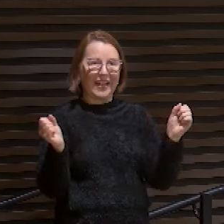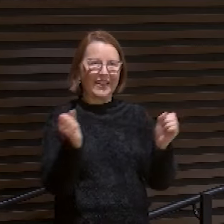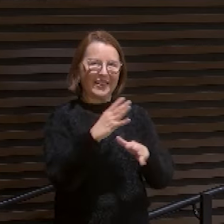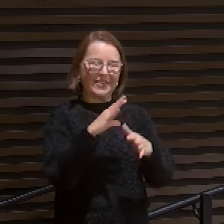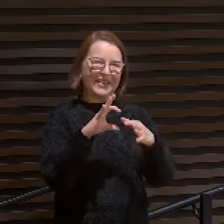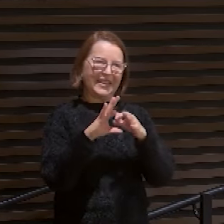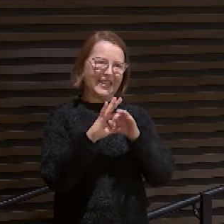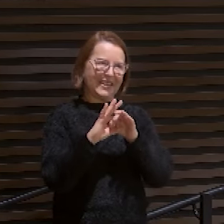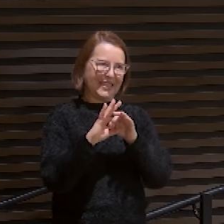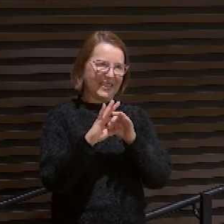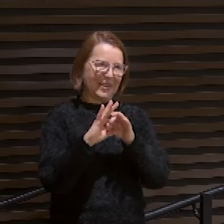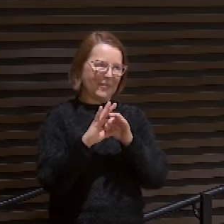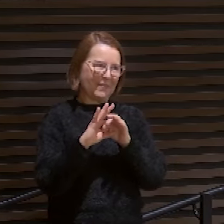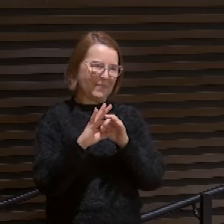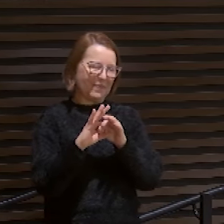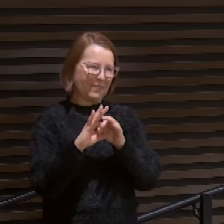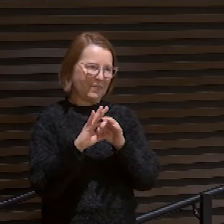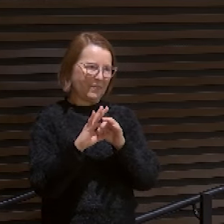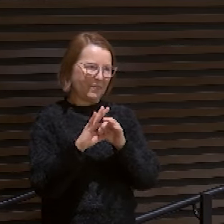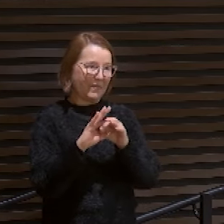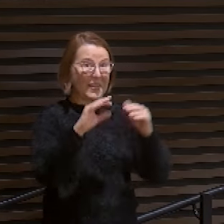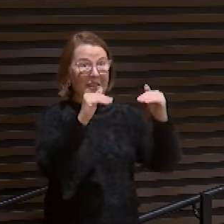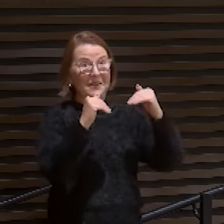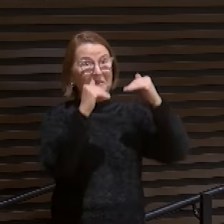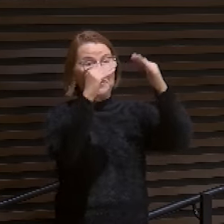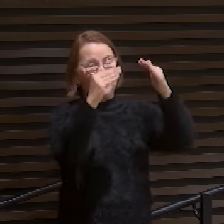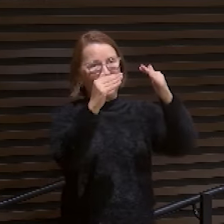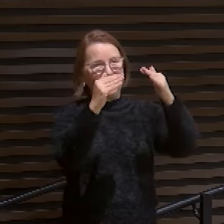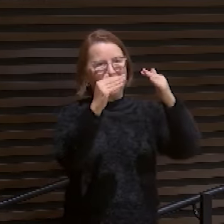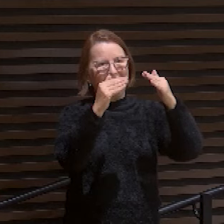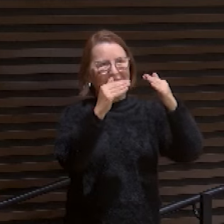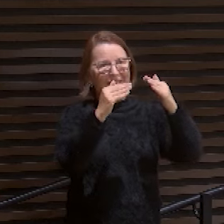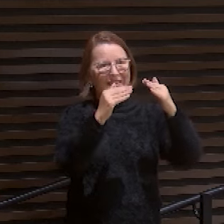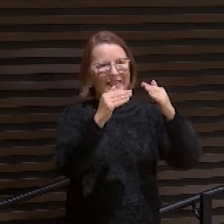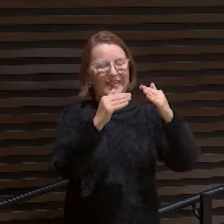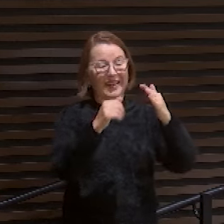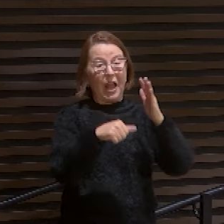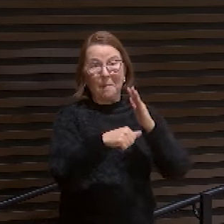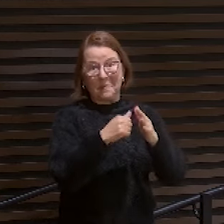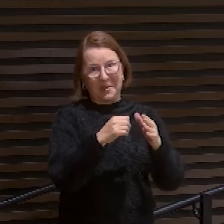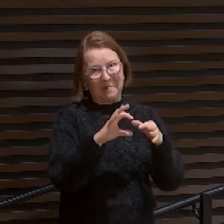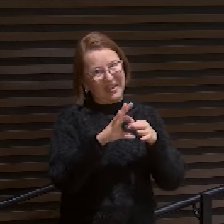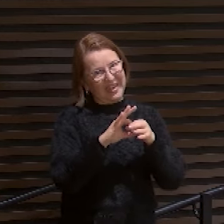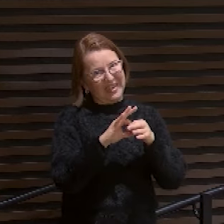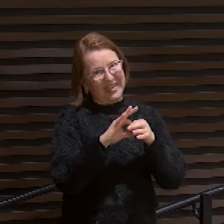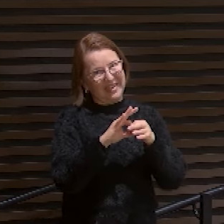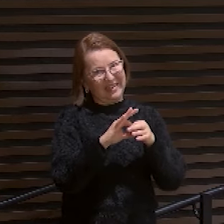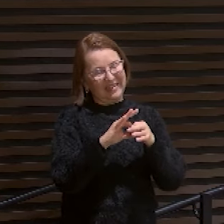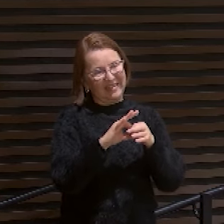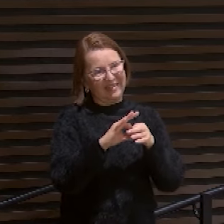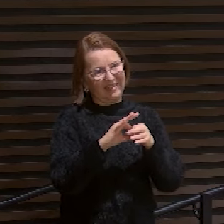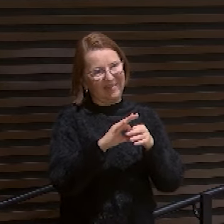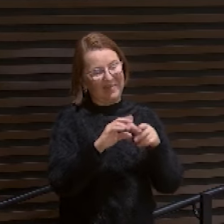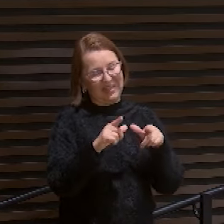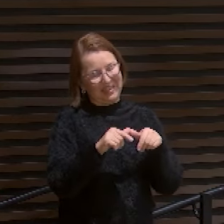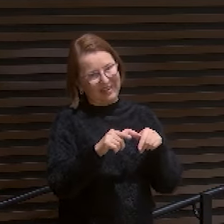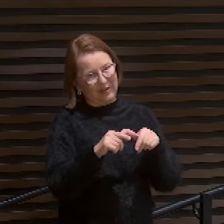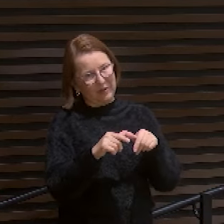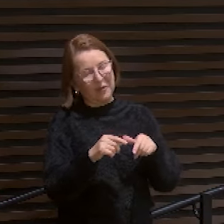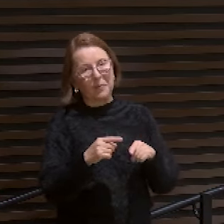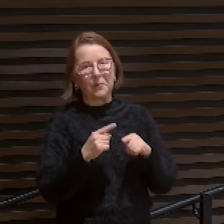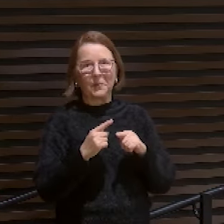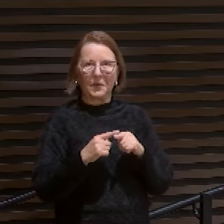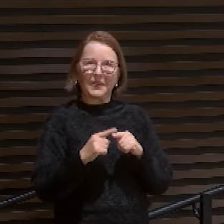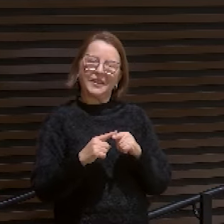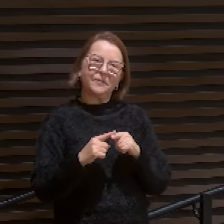aliança é superior à aliança feita com Israel, pois esta está